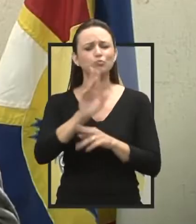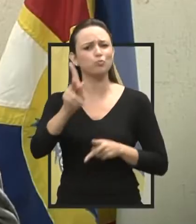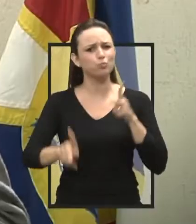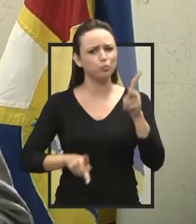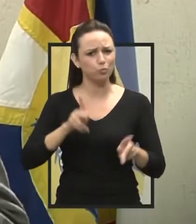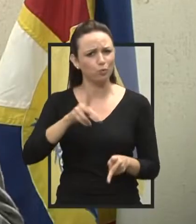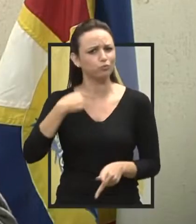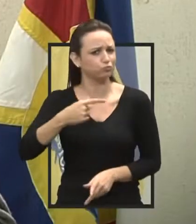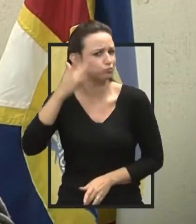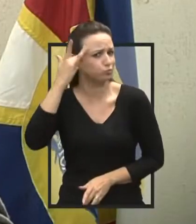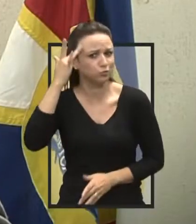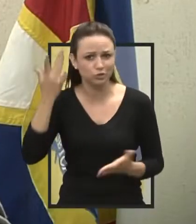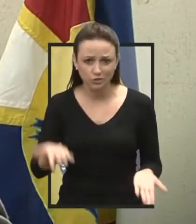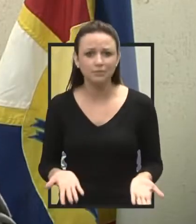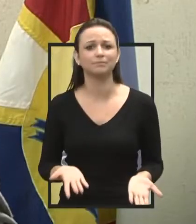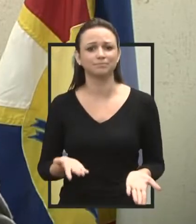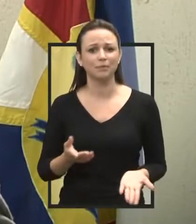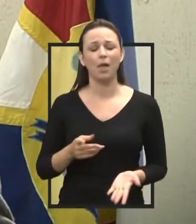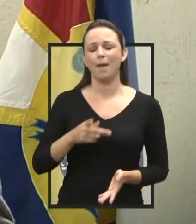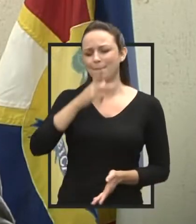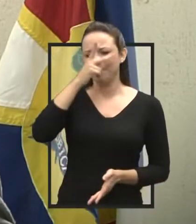dia. Pessoas que estiveram aqui